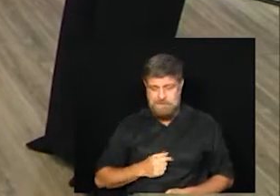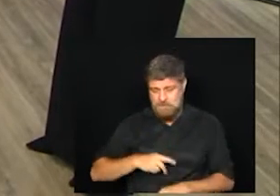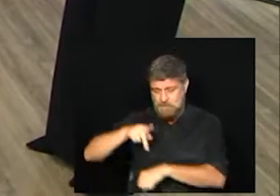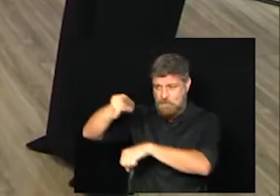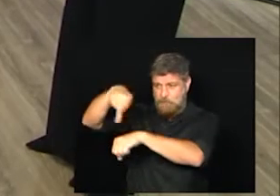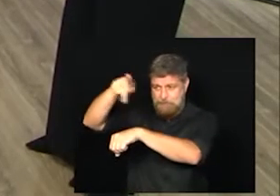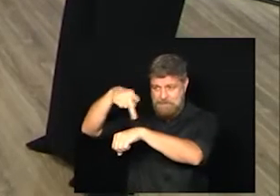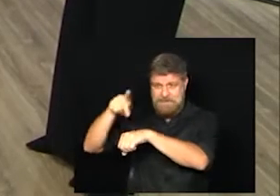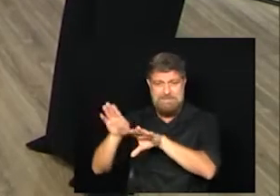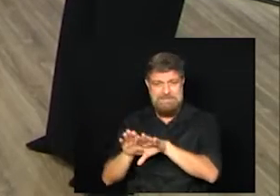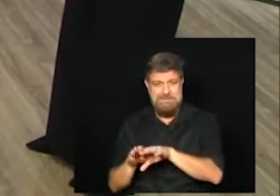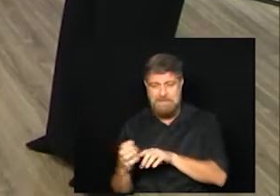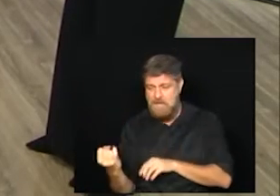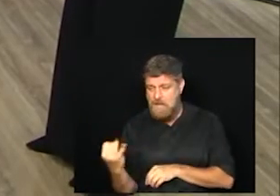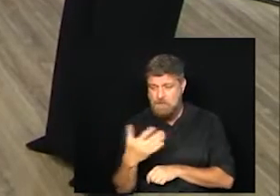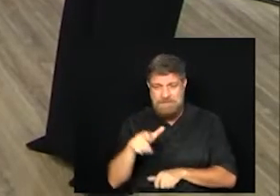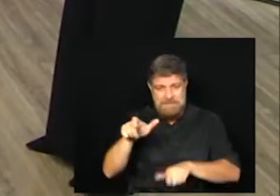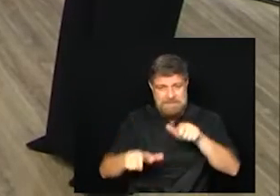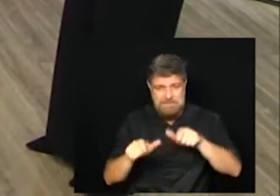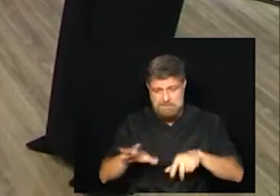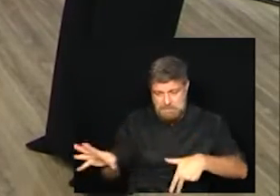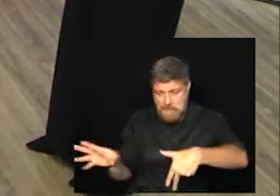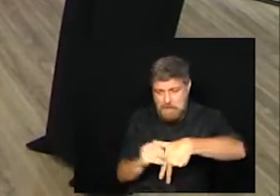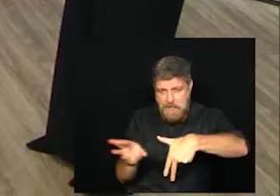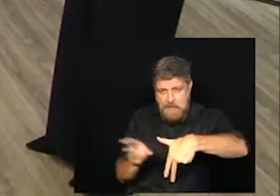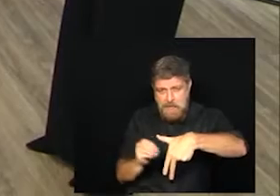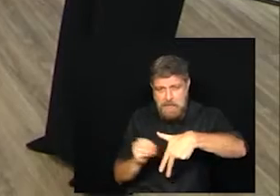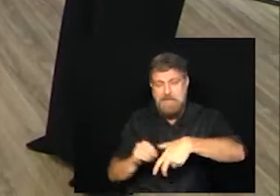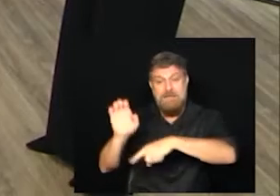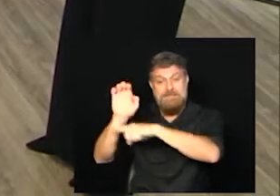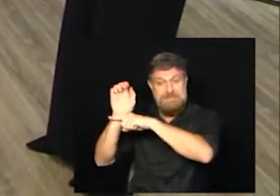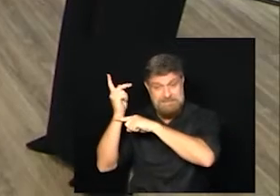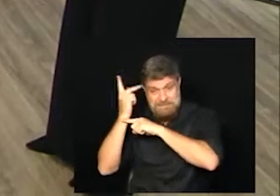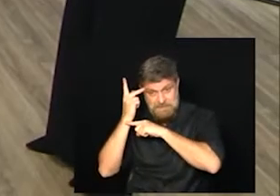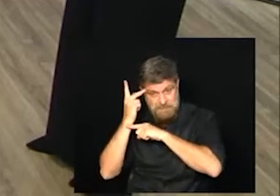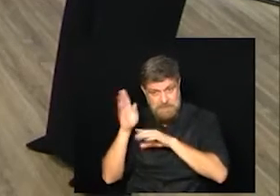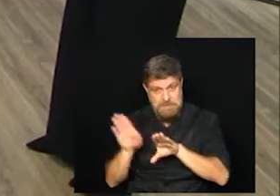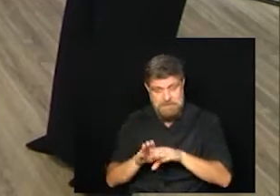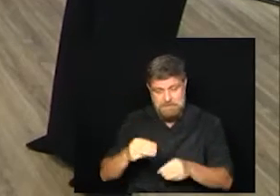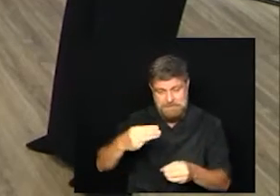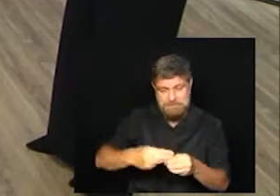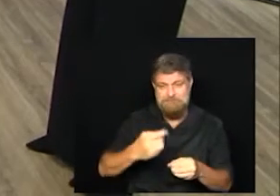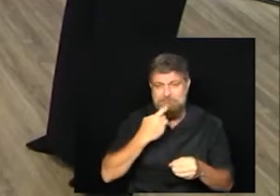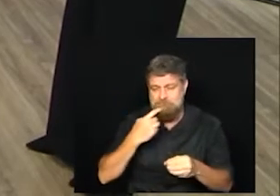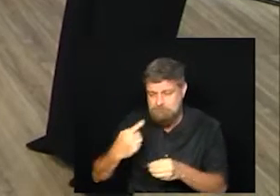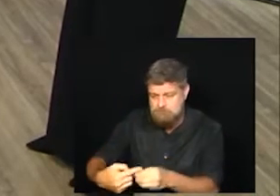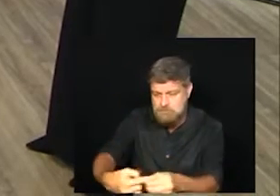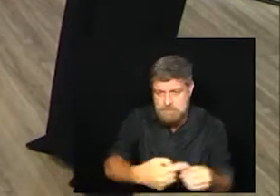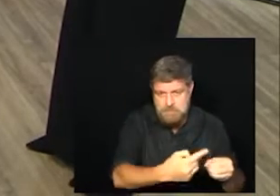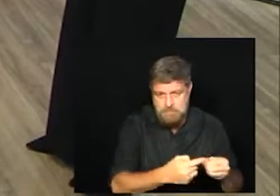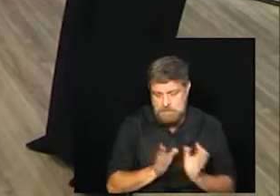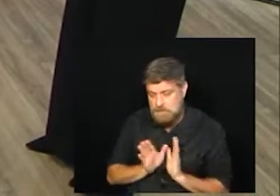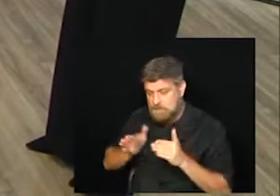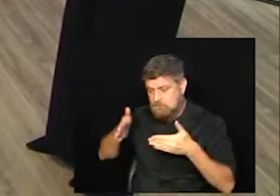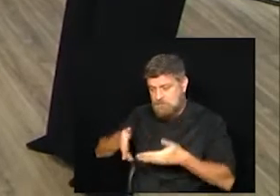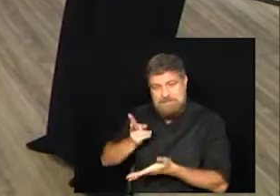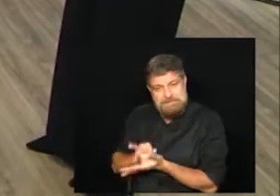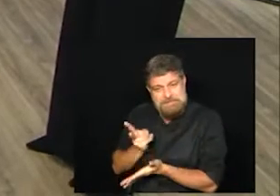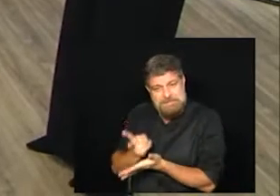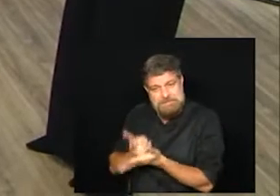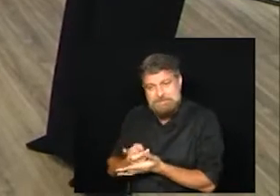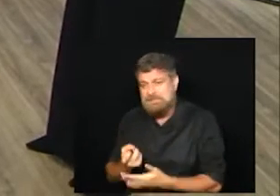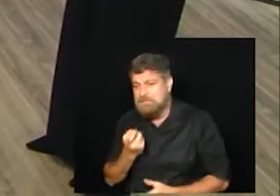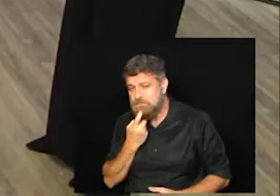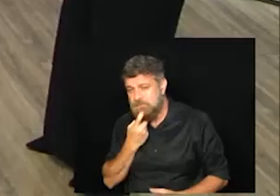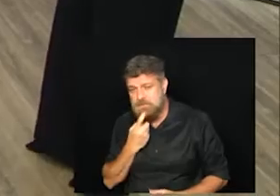país, os casos novos, estado de São Paulo, região metropolitana e depois as informações da cidade